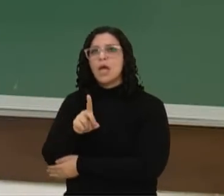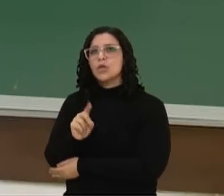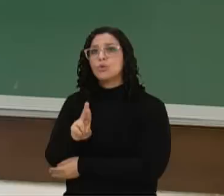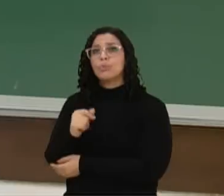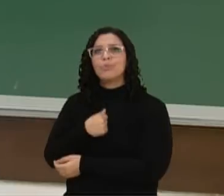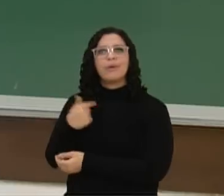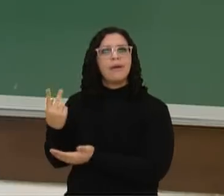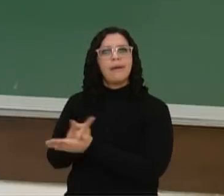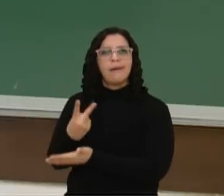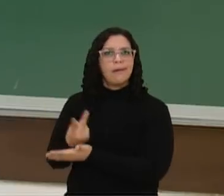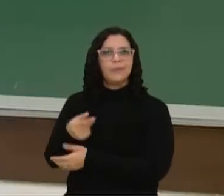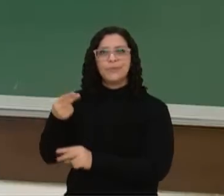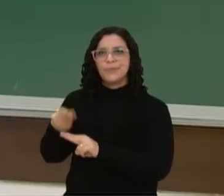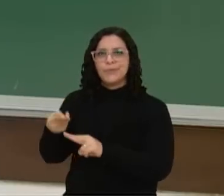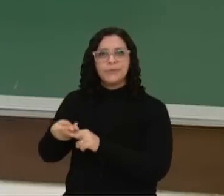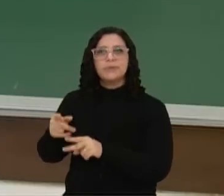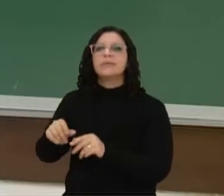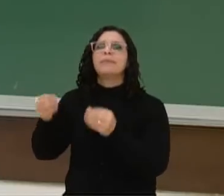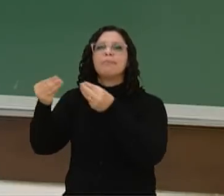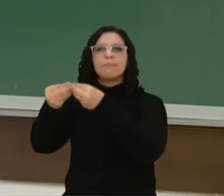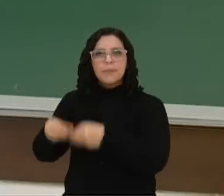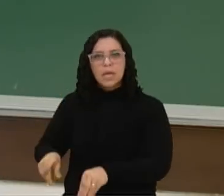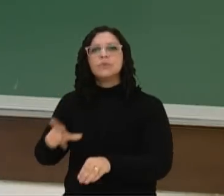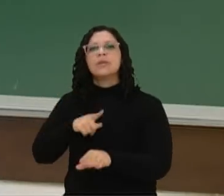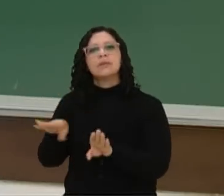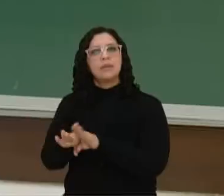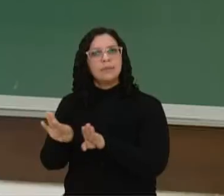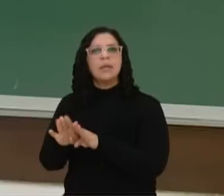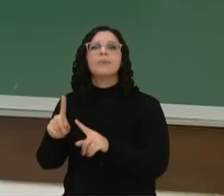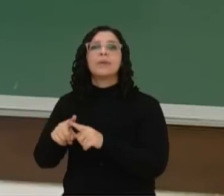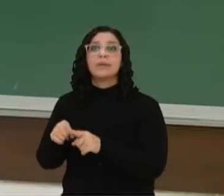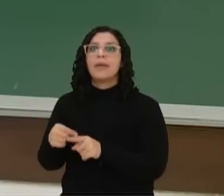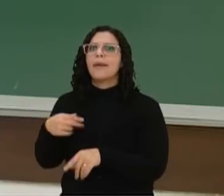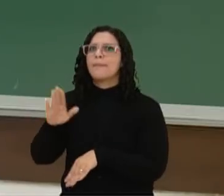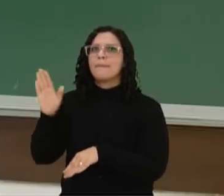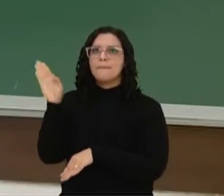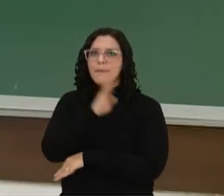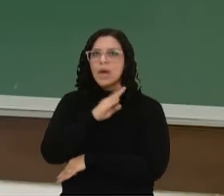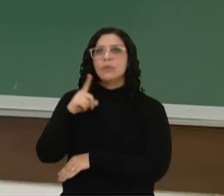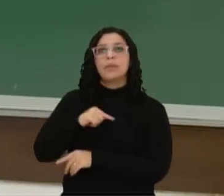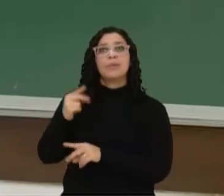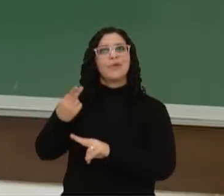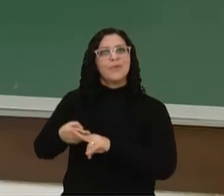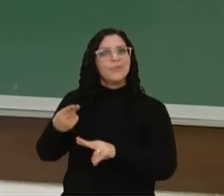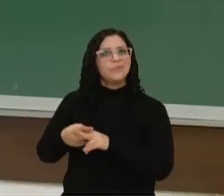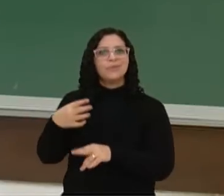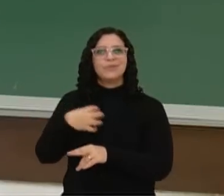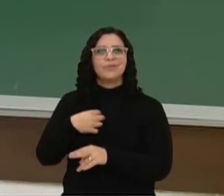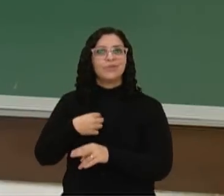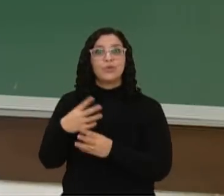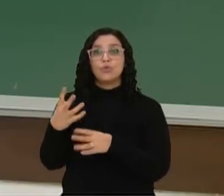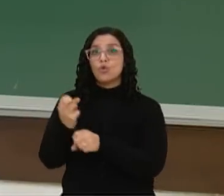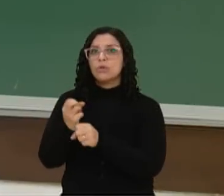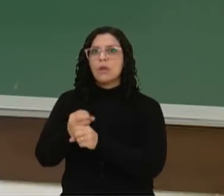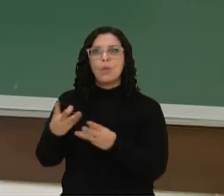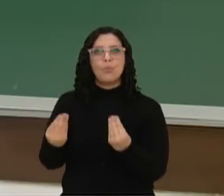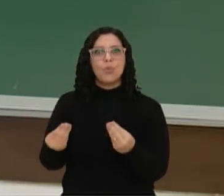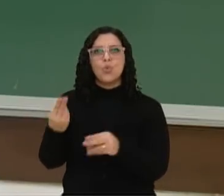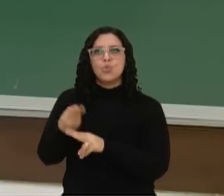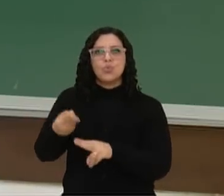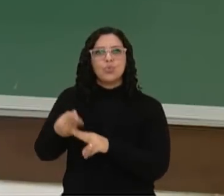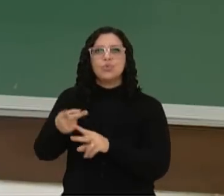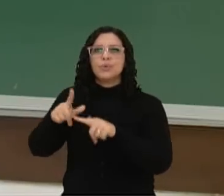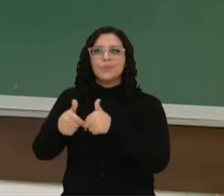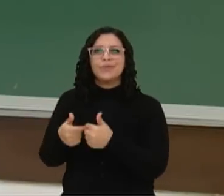forma incorreta, né? São os principais vilões ali, porque são utilizados em grande quantidade e